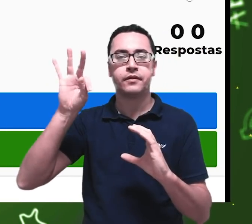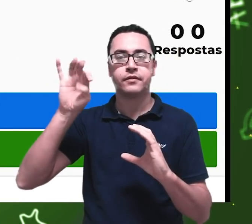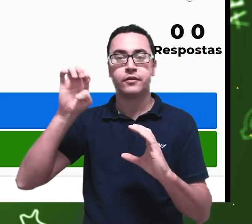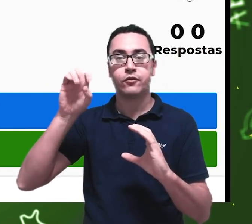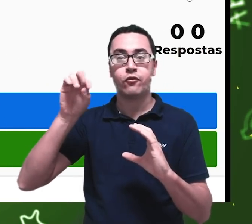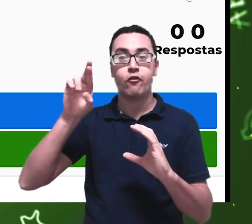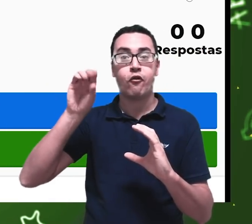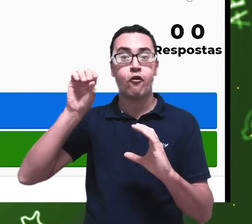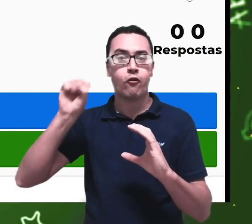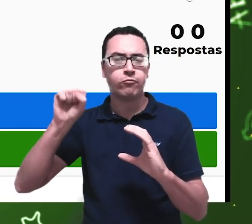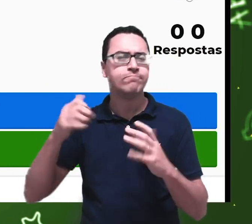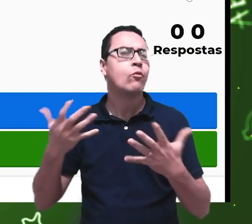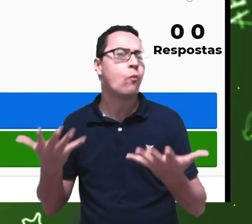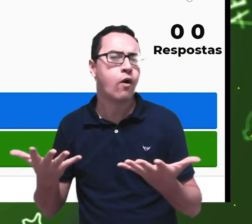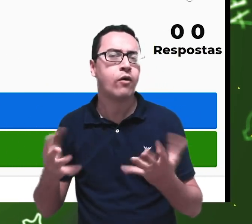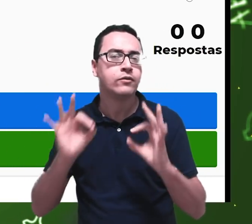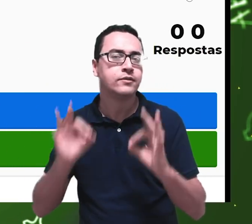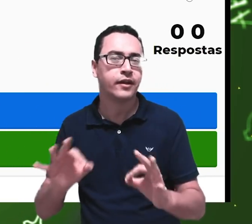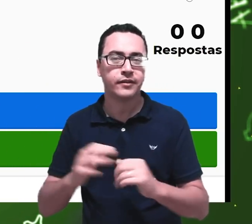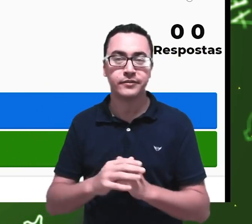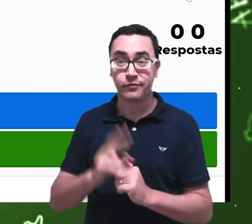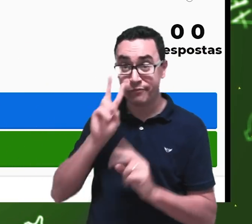aí.